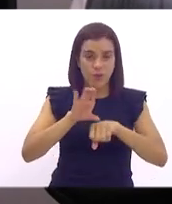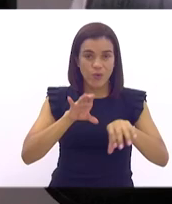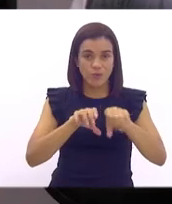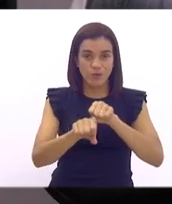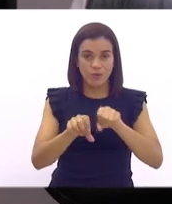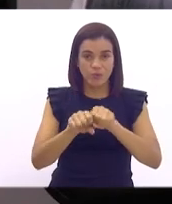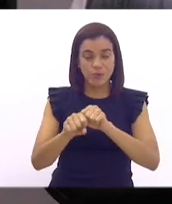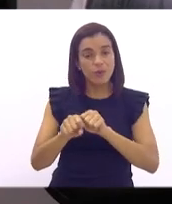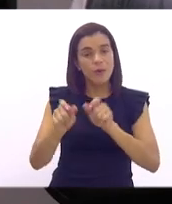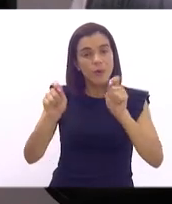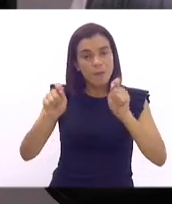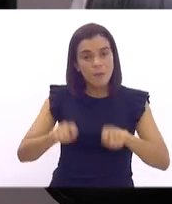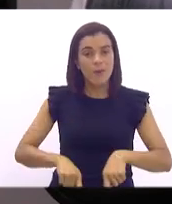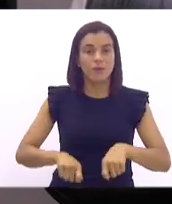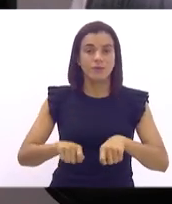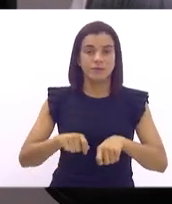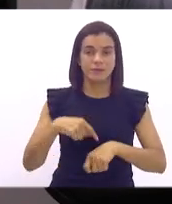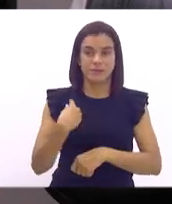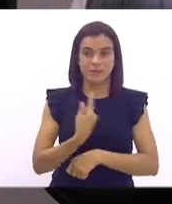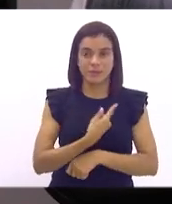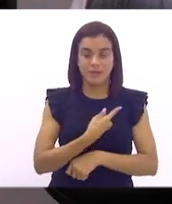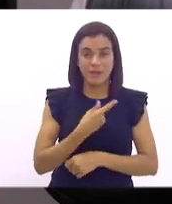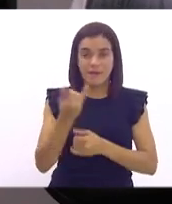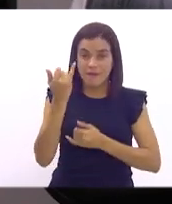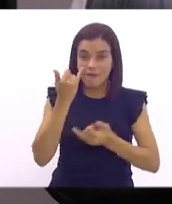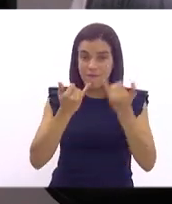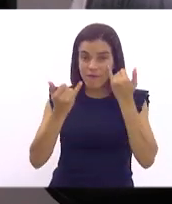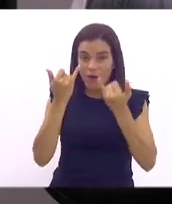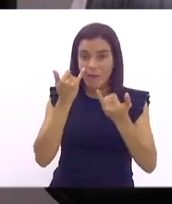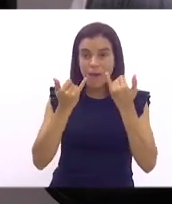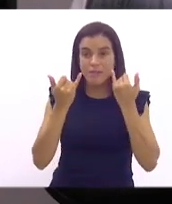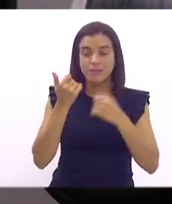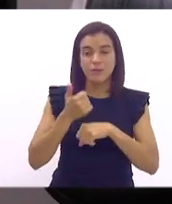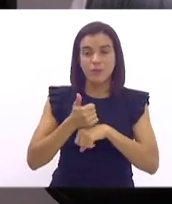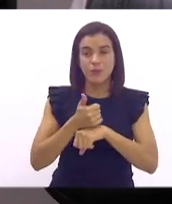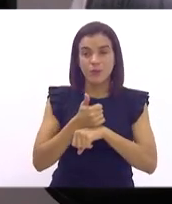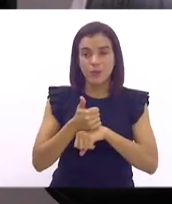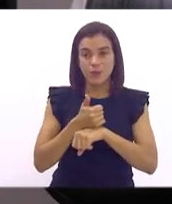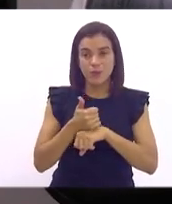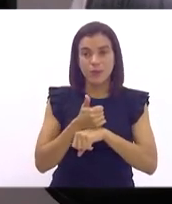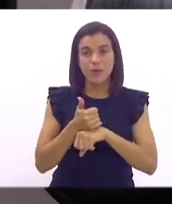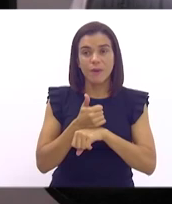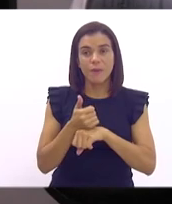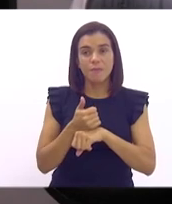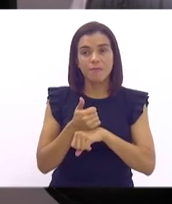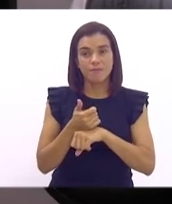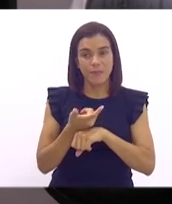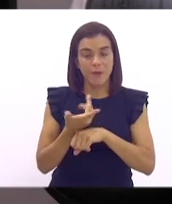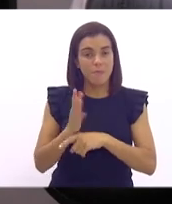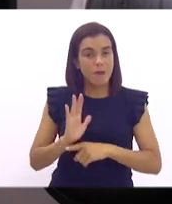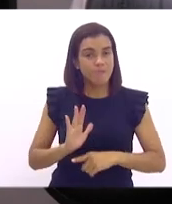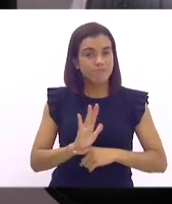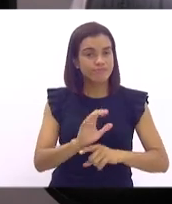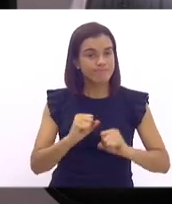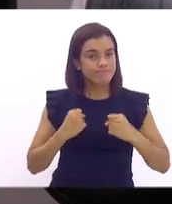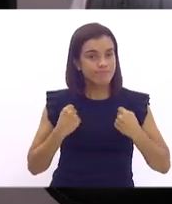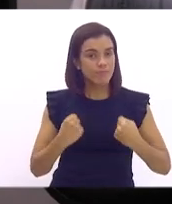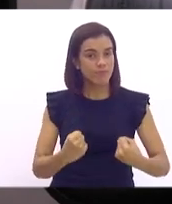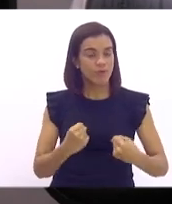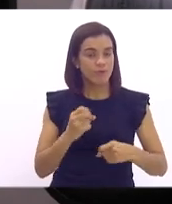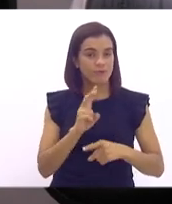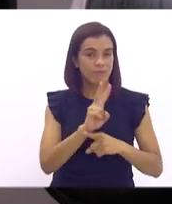nos possibilita ter informações suficientes para gerar poder para essas mulheres, para